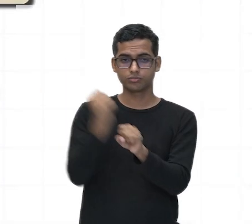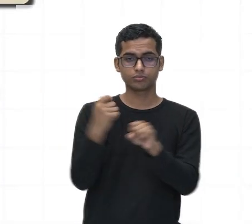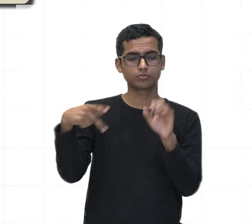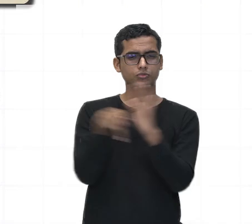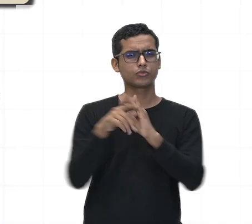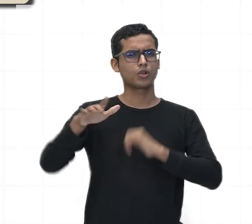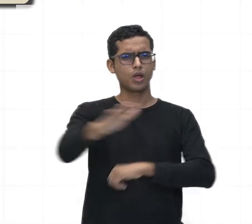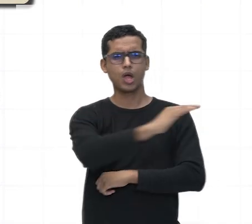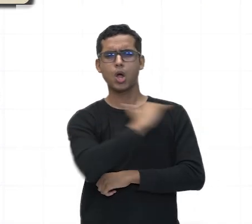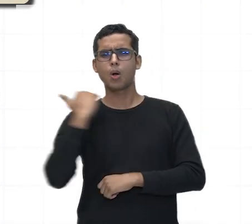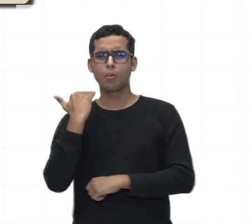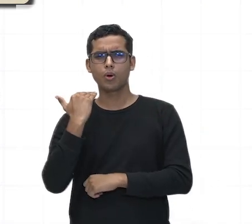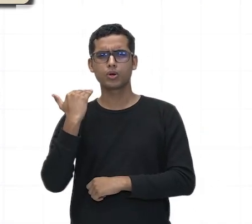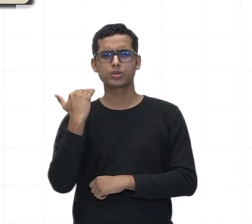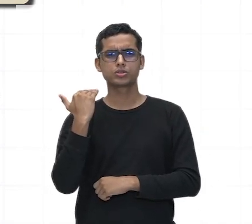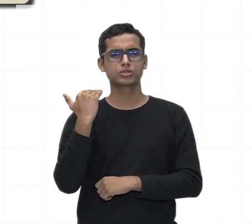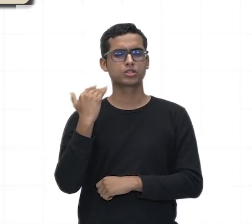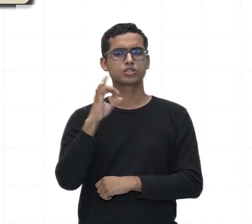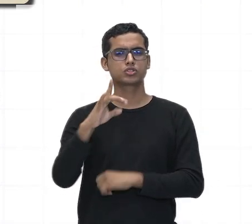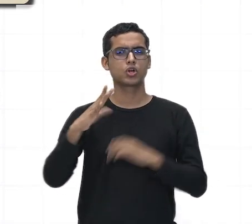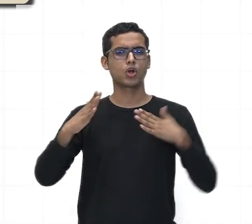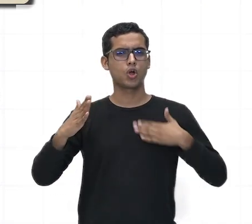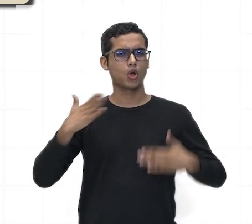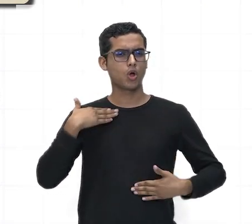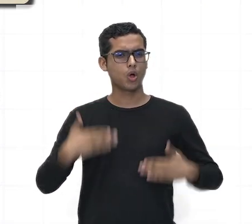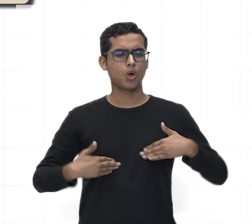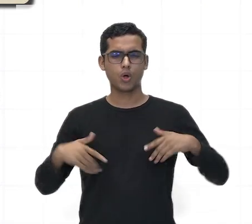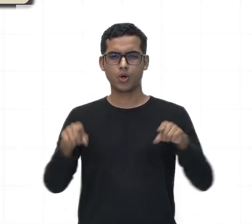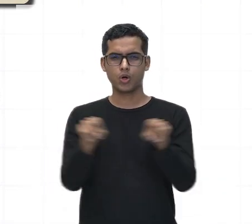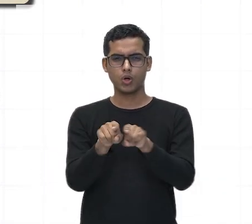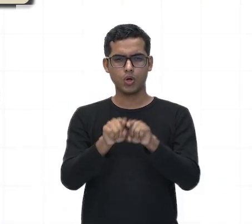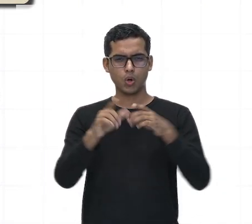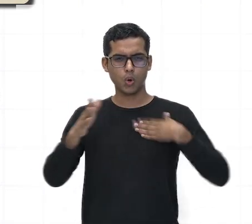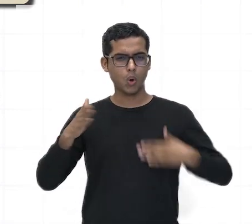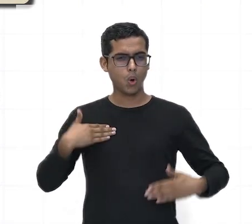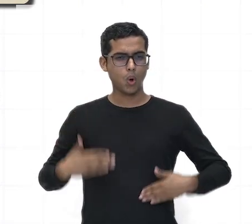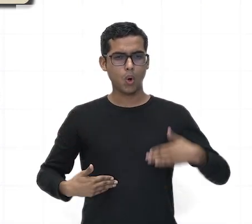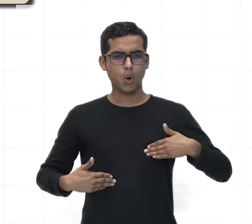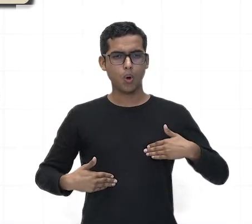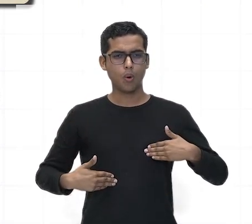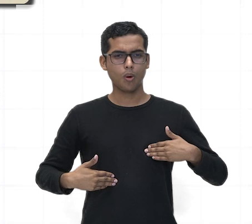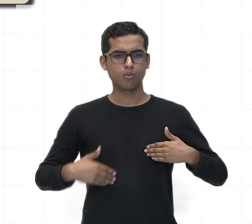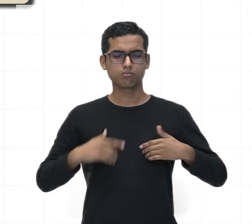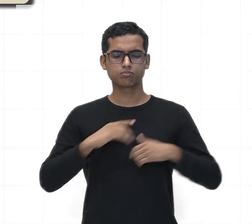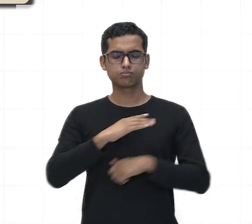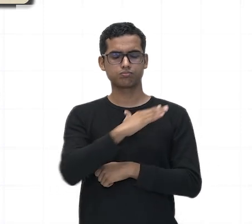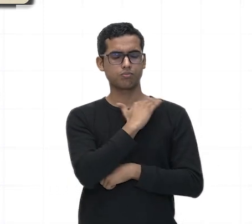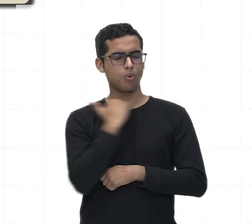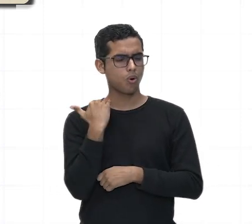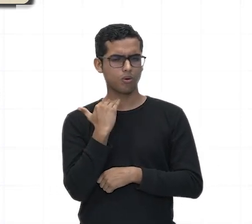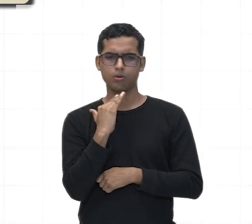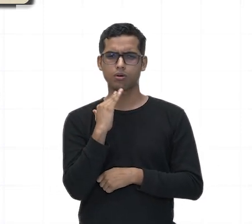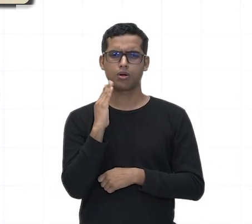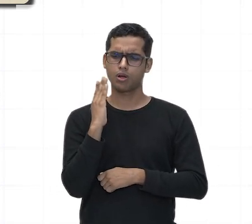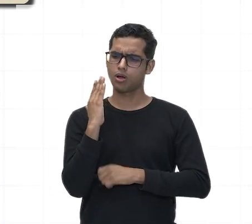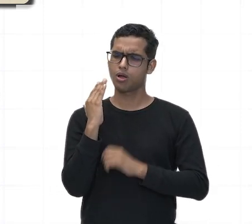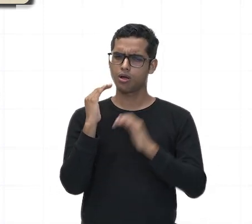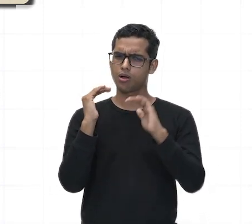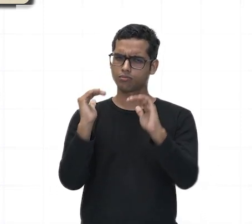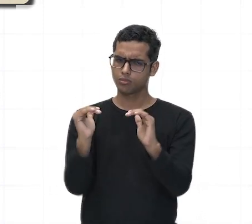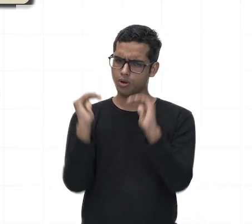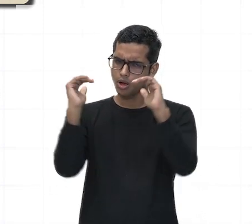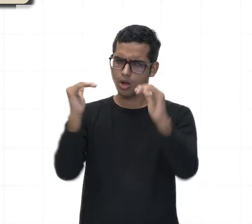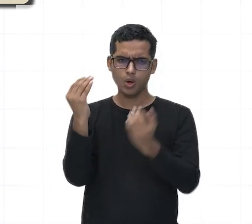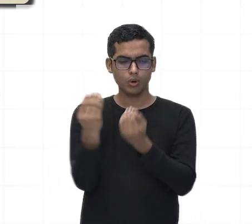fenômeno fisiológico, né? Além dali do cadáver, do corpo inerte. Para as religiões, a morte